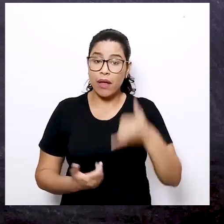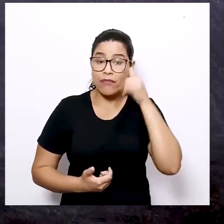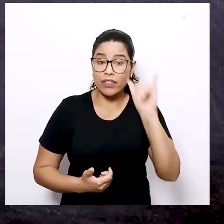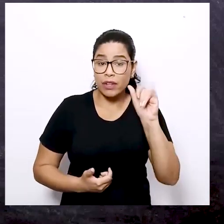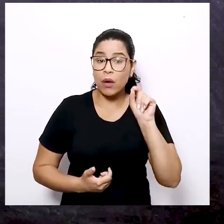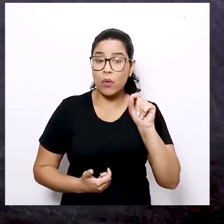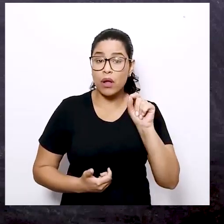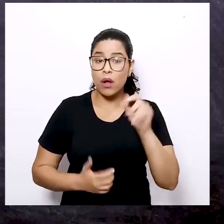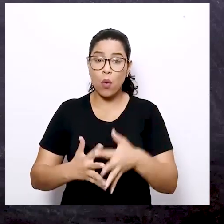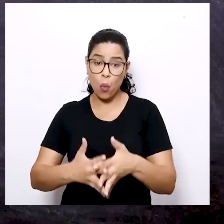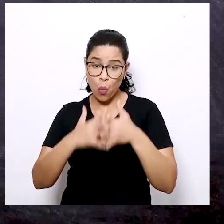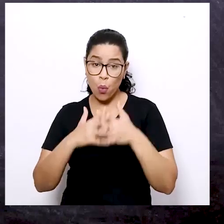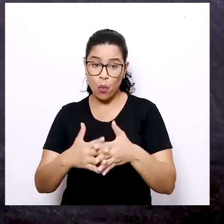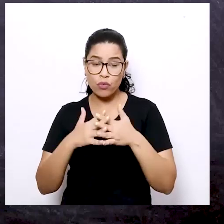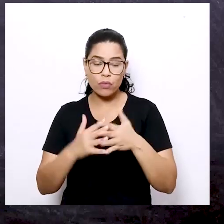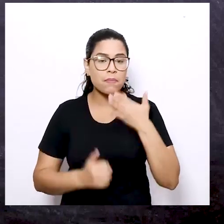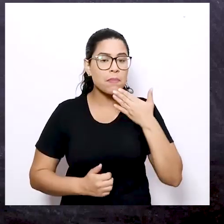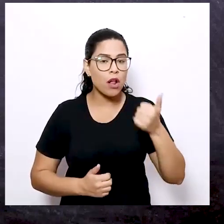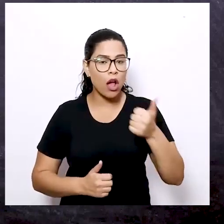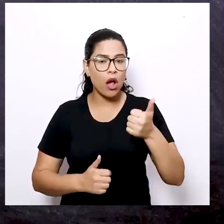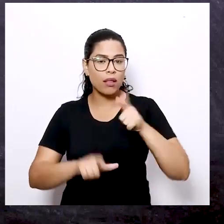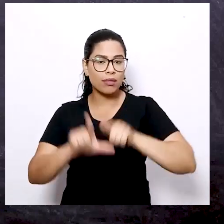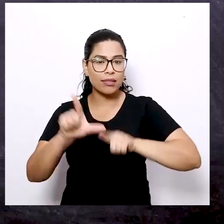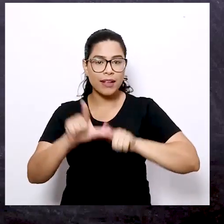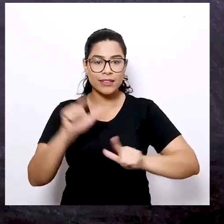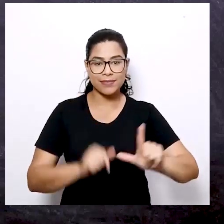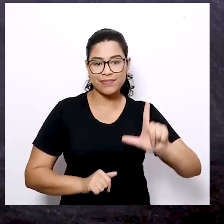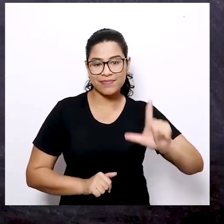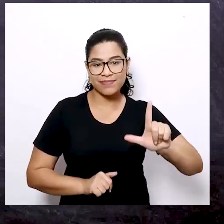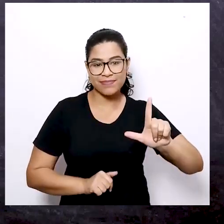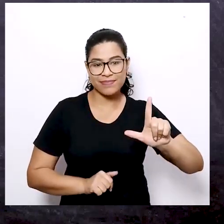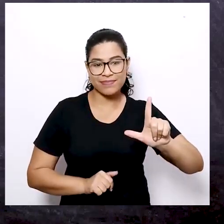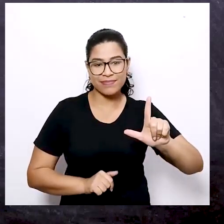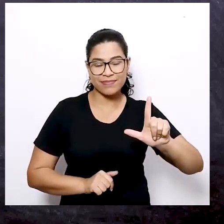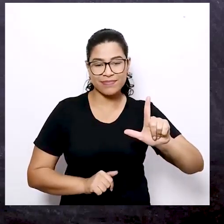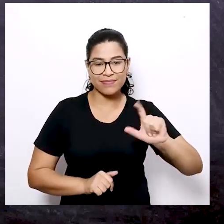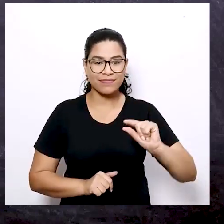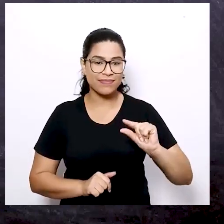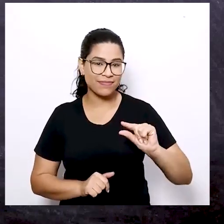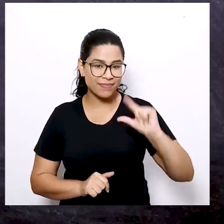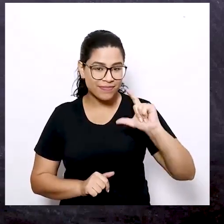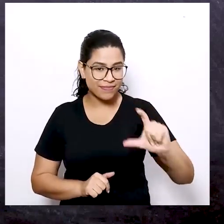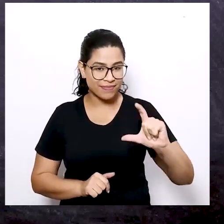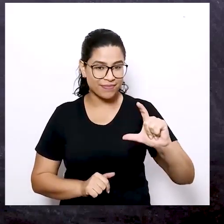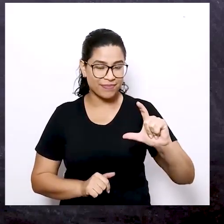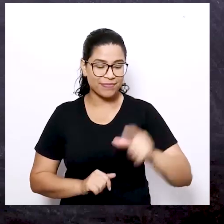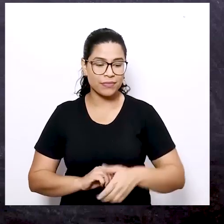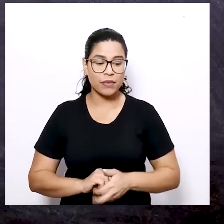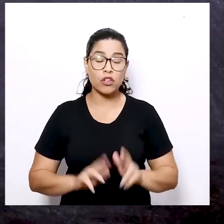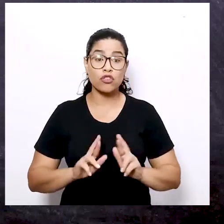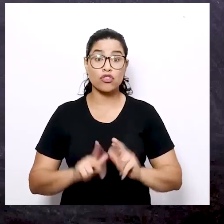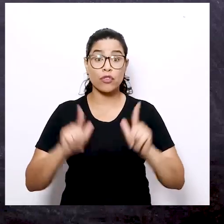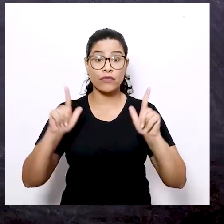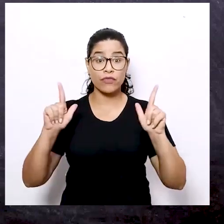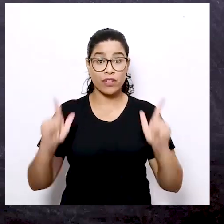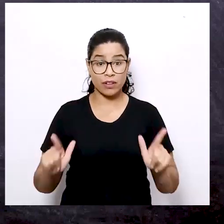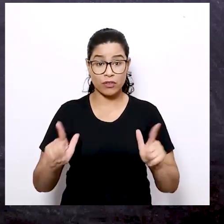melhor seria conservar o símbolo com a letra maiúscula para diferenciar de qualquer